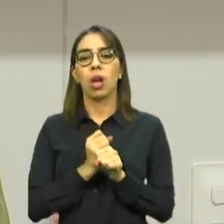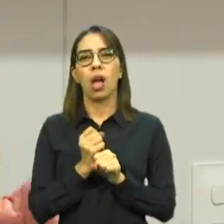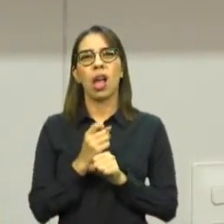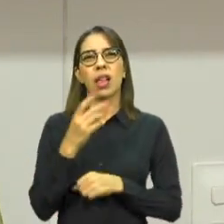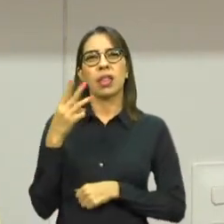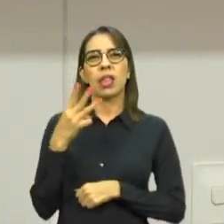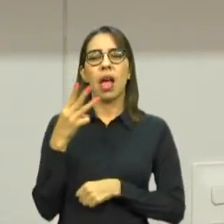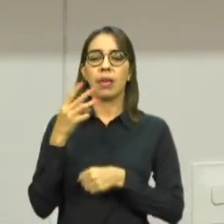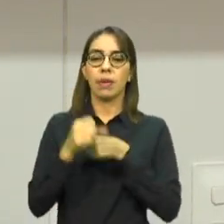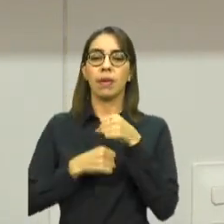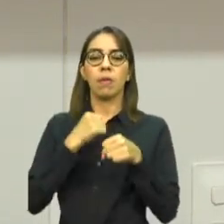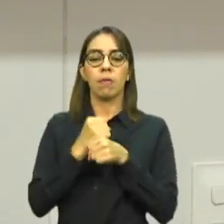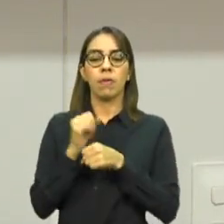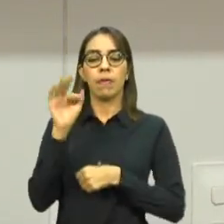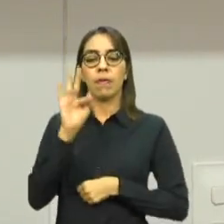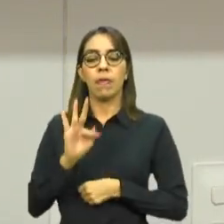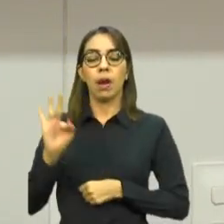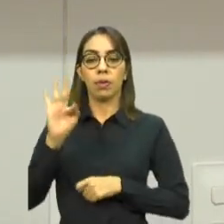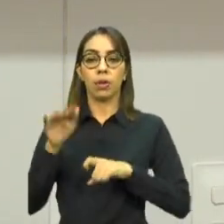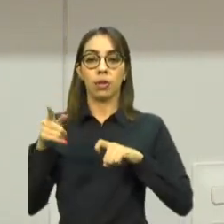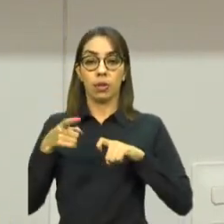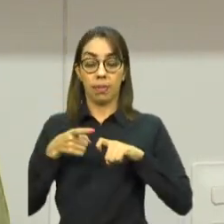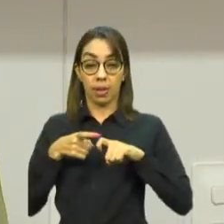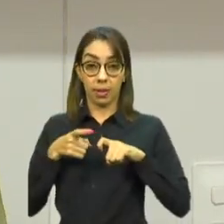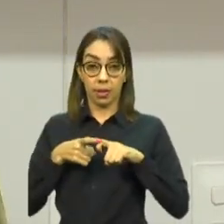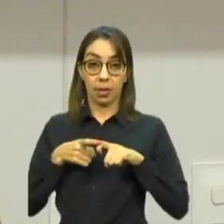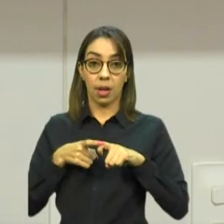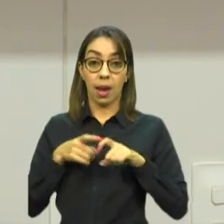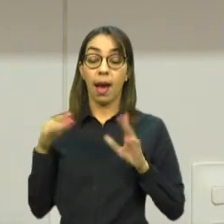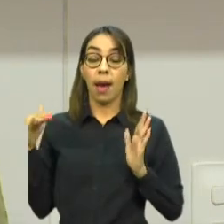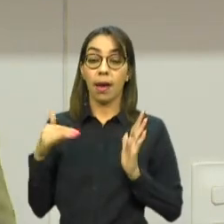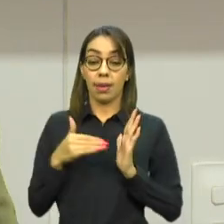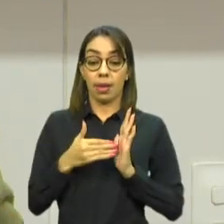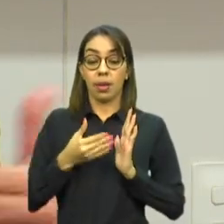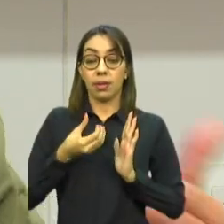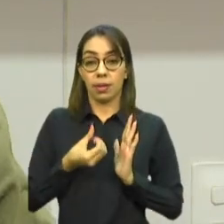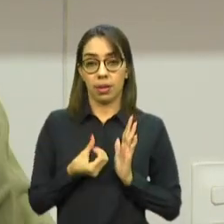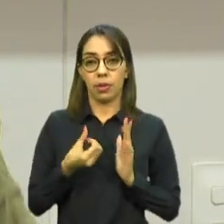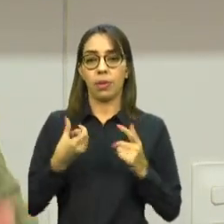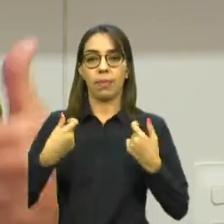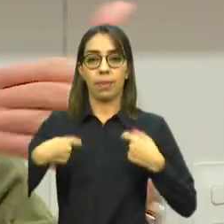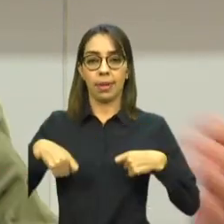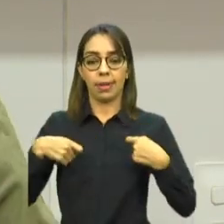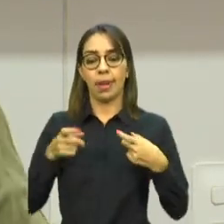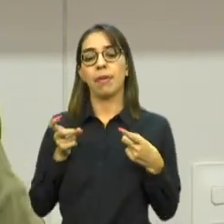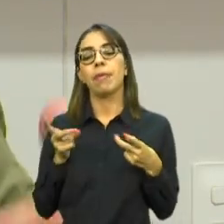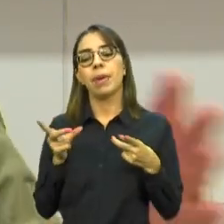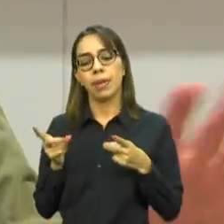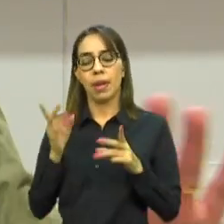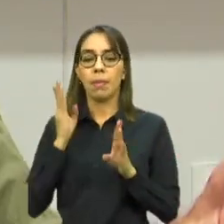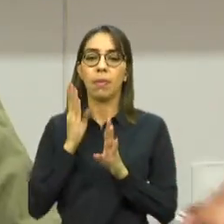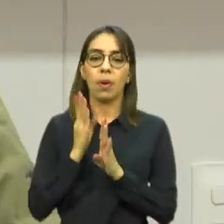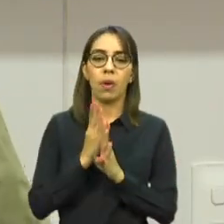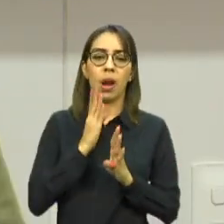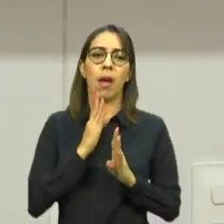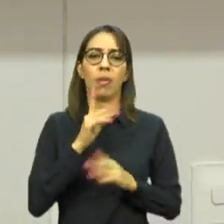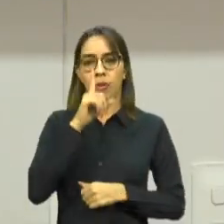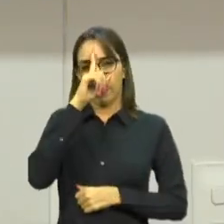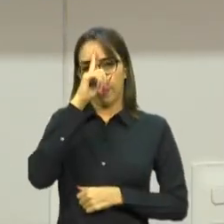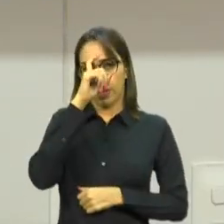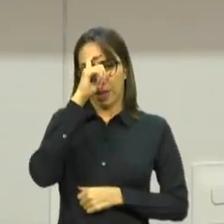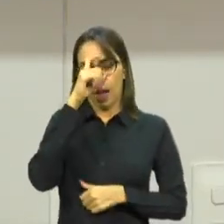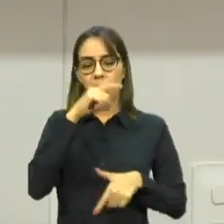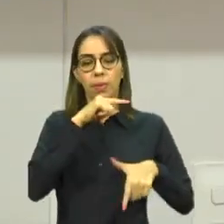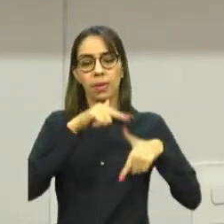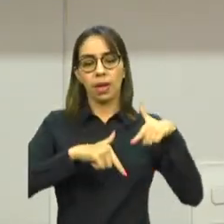de medicina. Fiquei com ela até o sexto ano. Quando vendi, porque aí vinha uma vida nova, residência médica e tal, não ia ter muito tempo